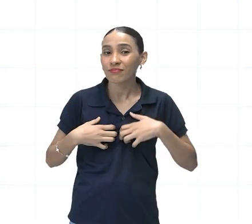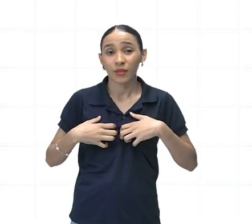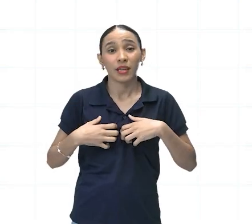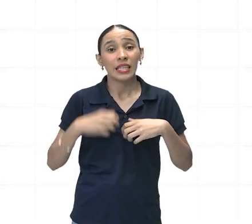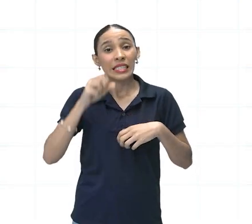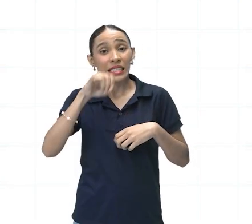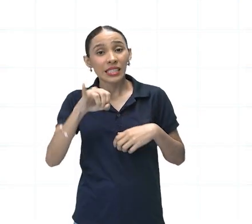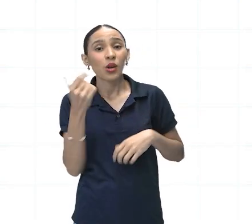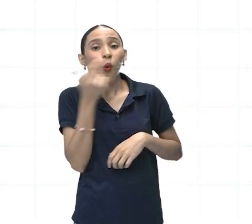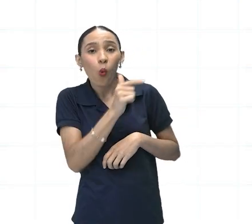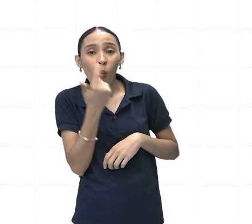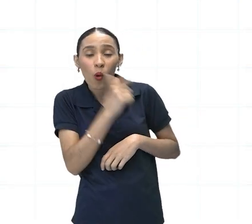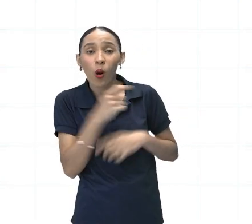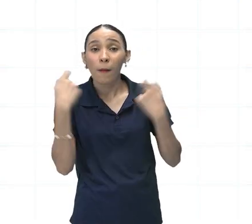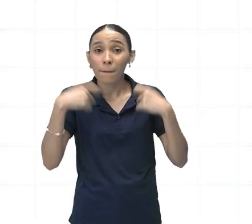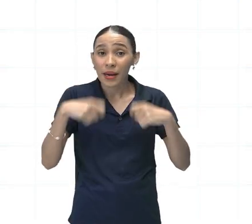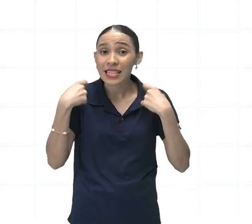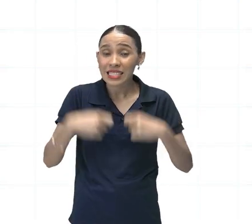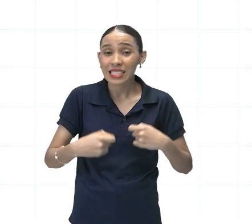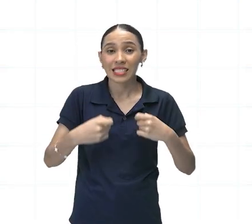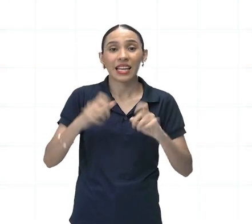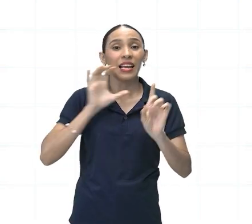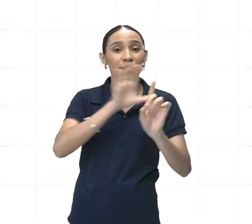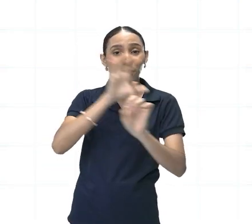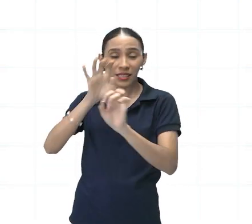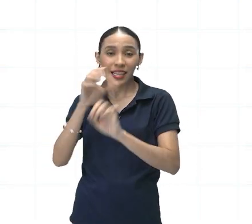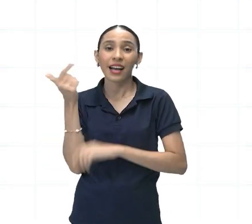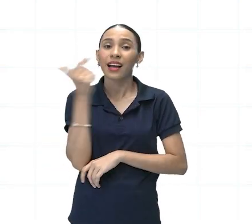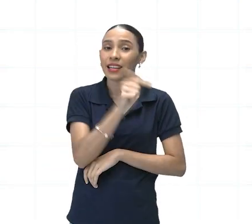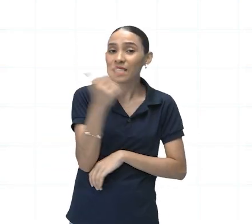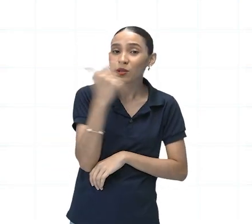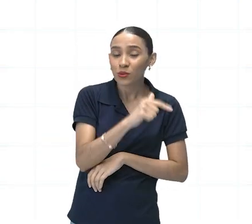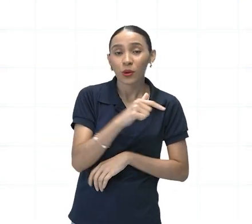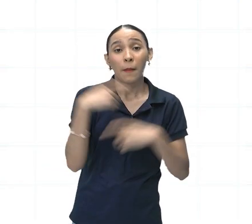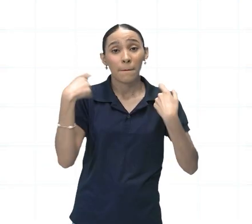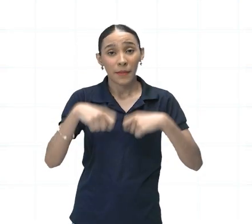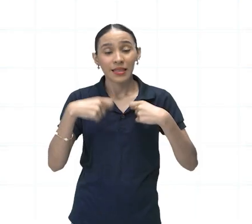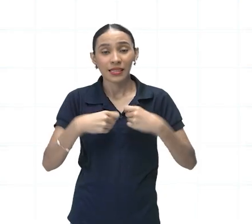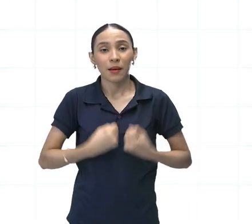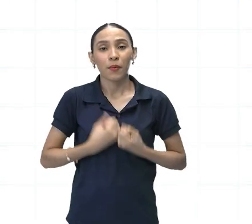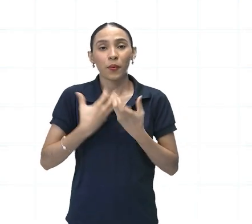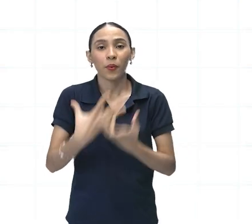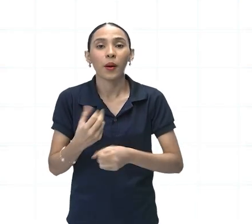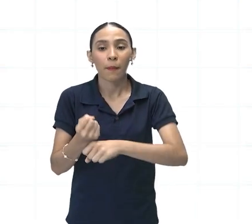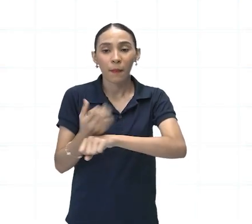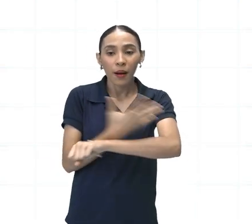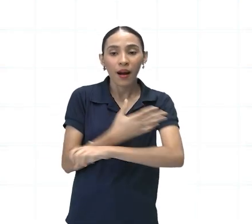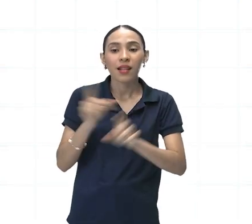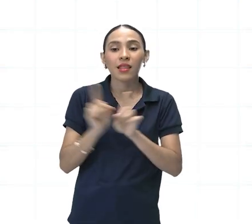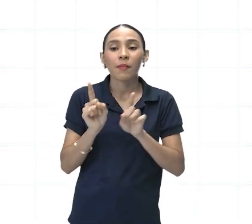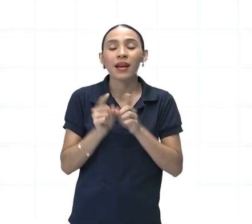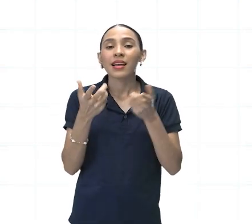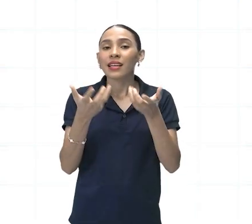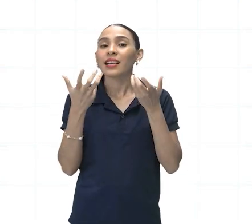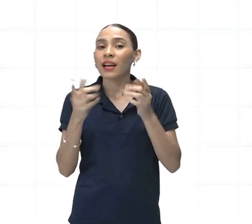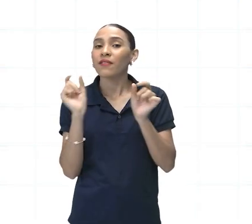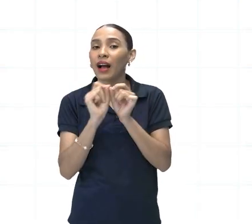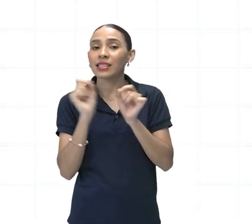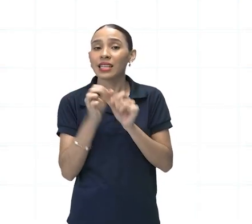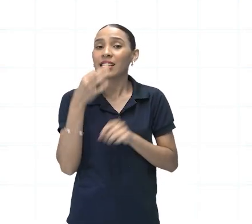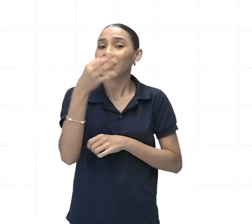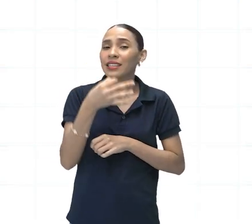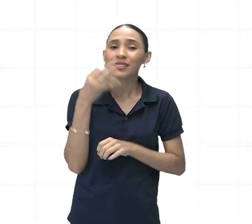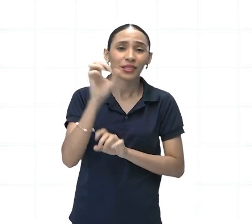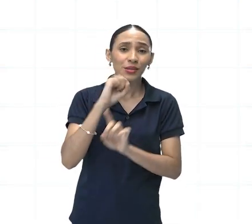ria. Então, ele tem que despertar esses sentimentos e sensações no público. E ele quer fazer alguma